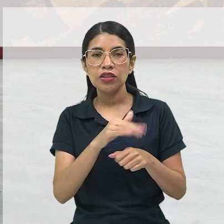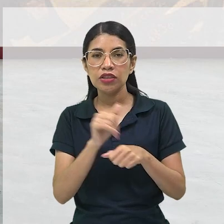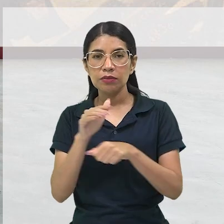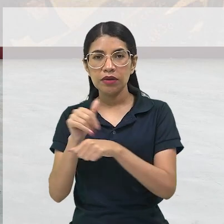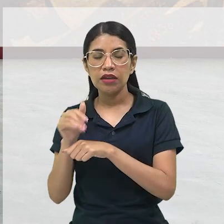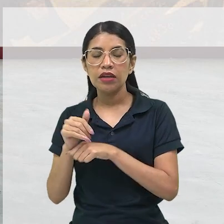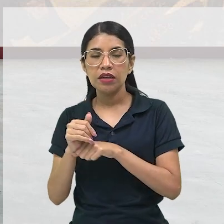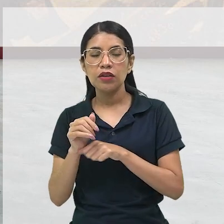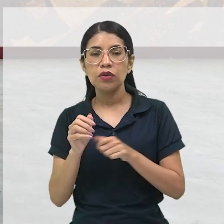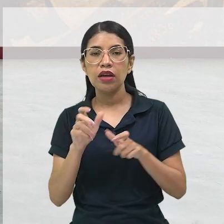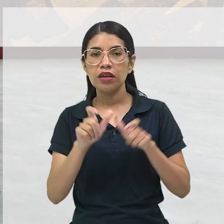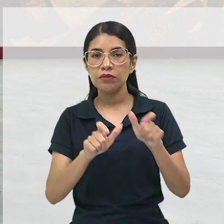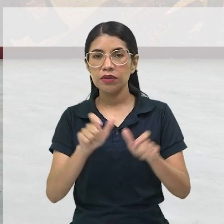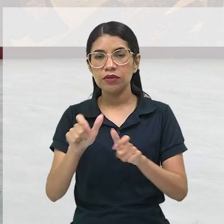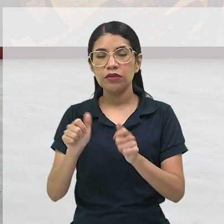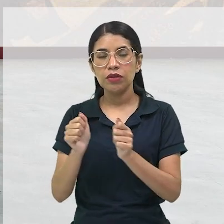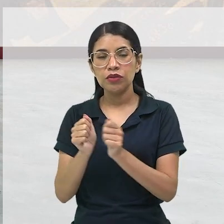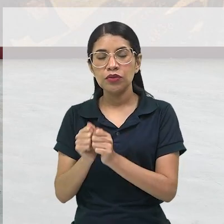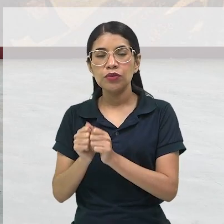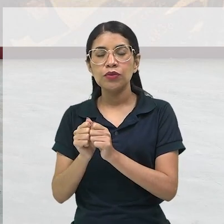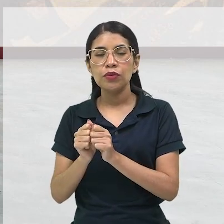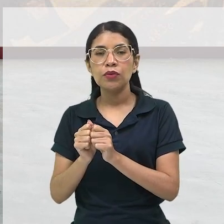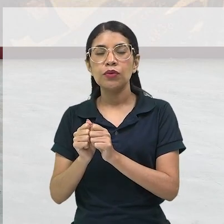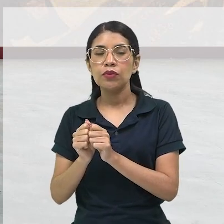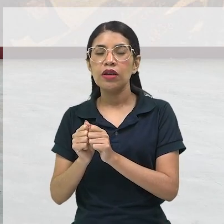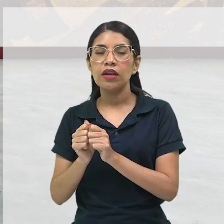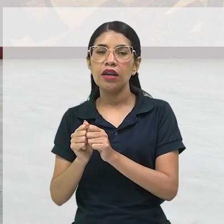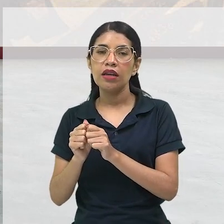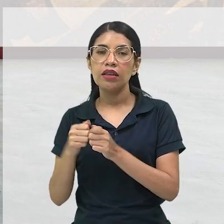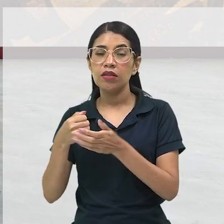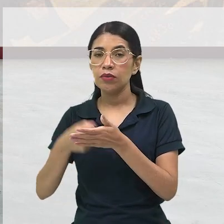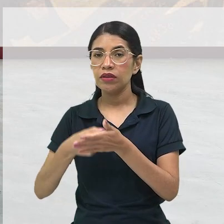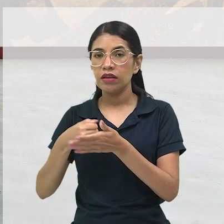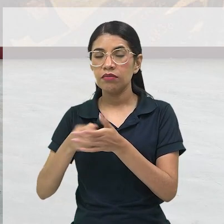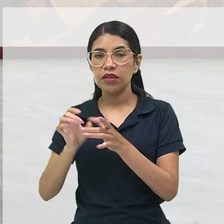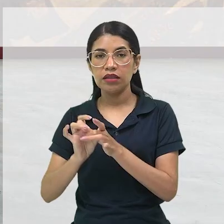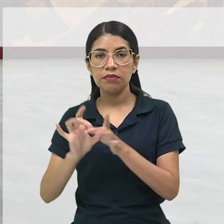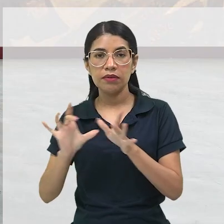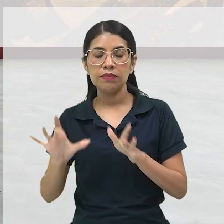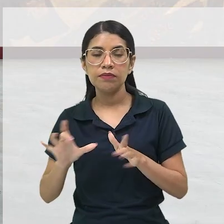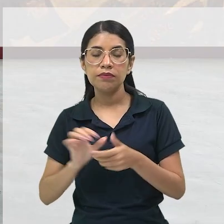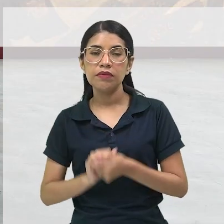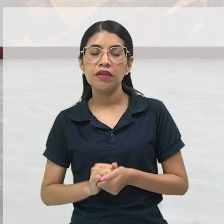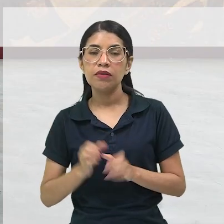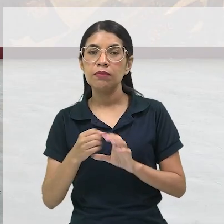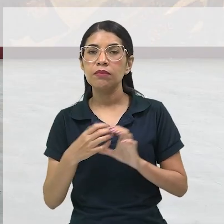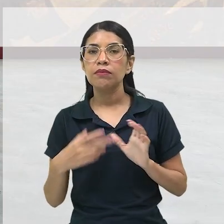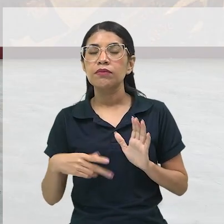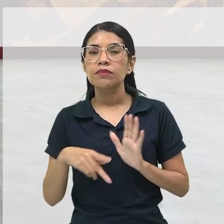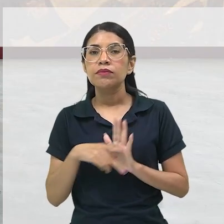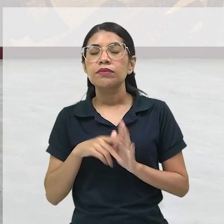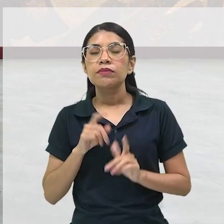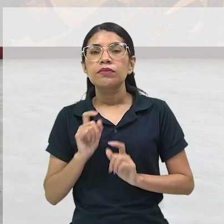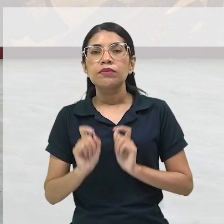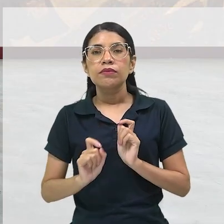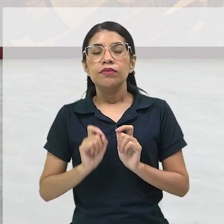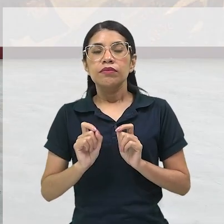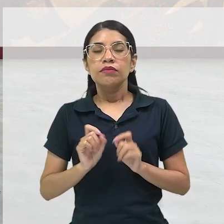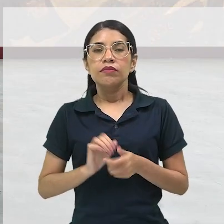ela. É uma representação da liberdade em forma de mulher. Então, essa característica de